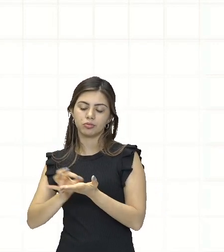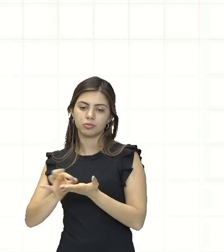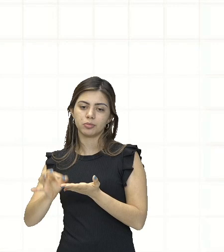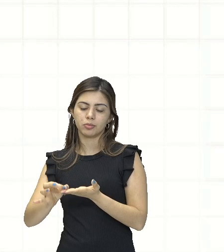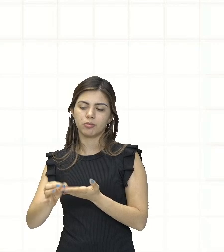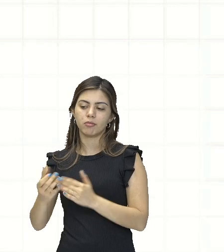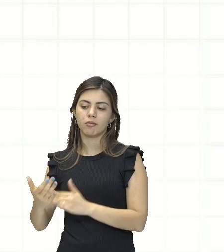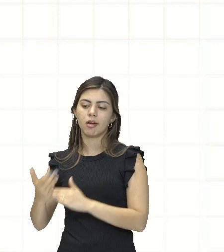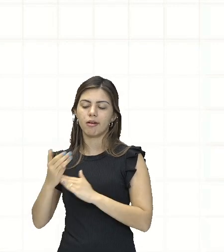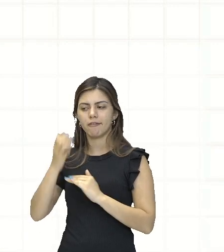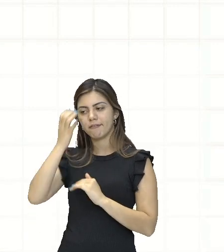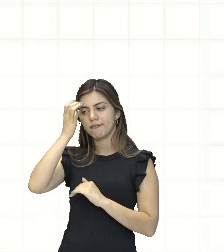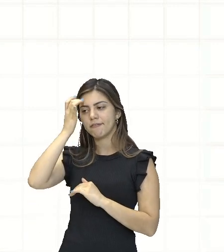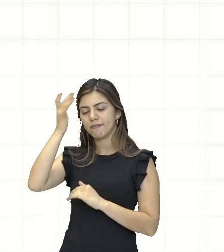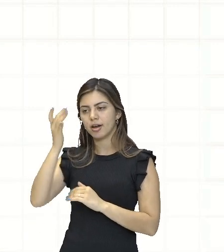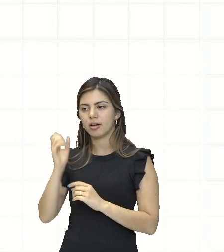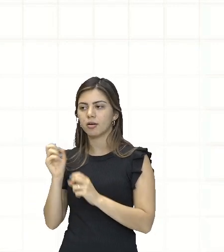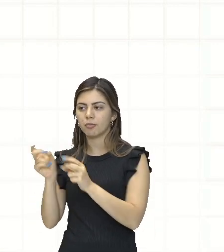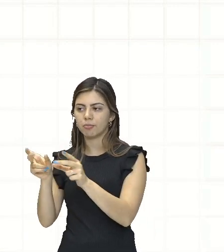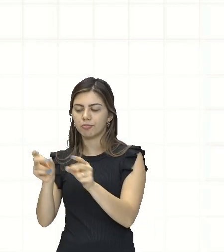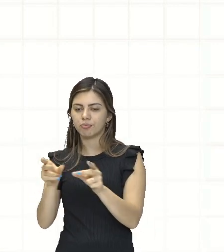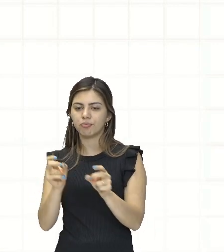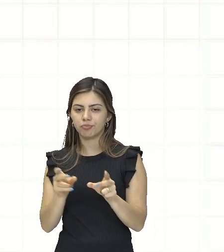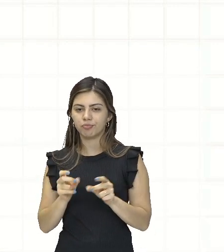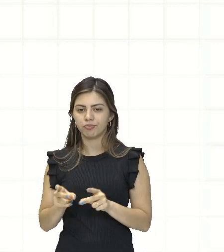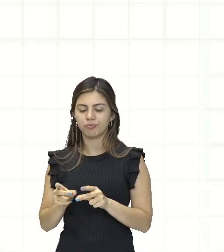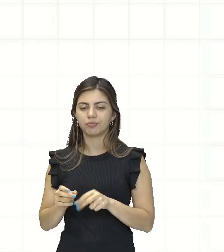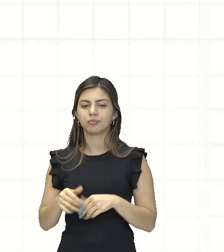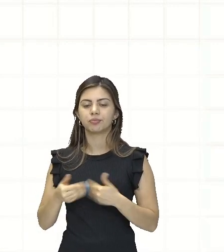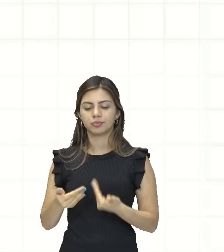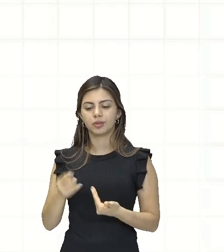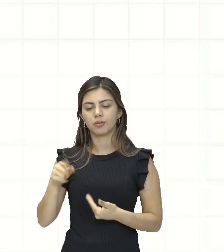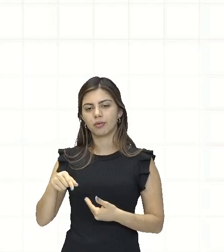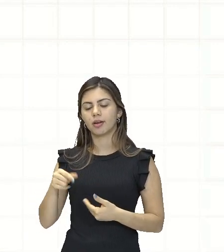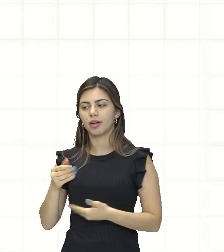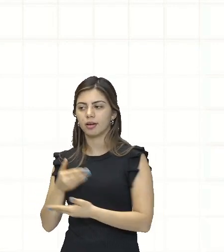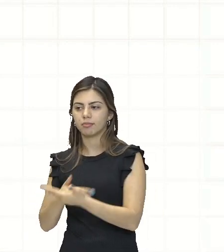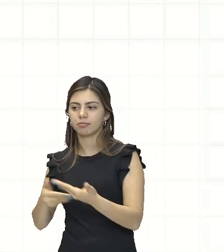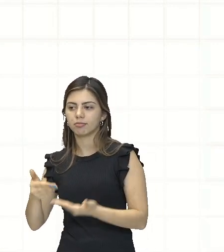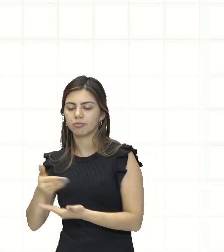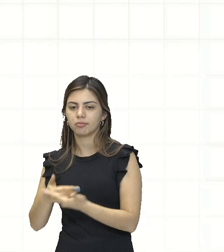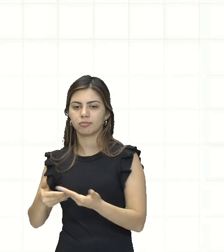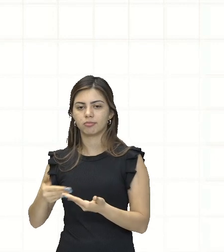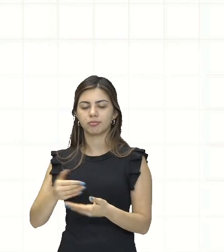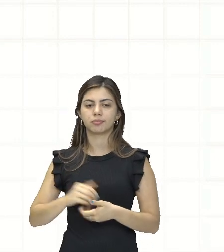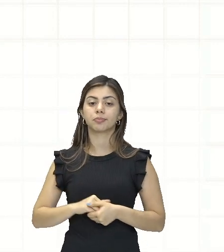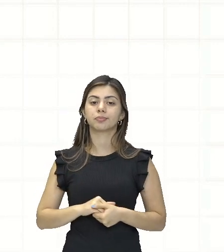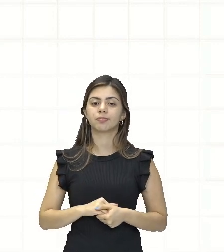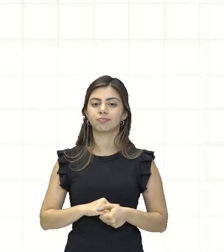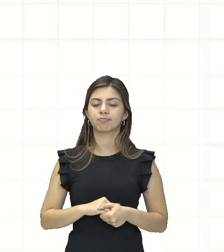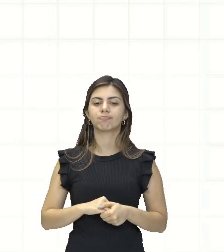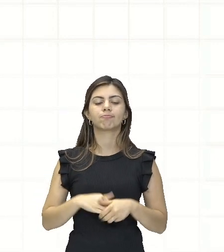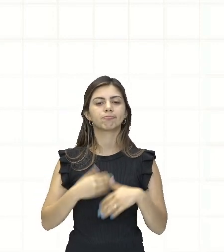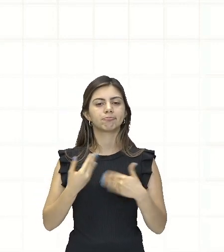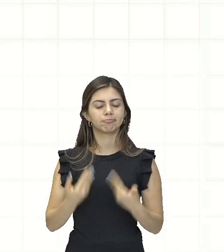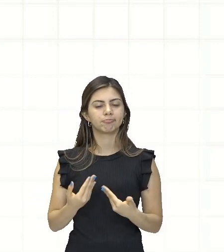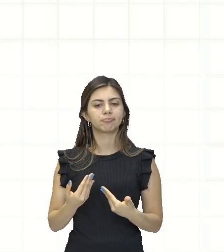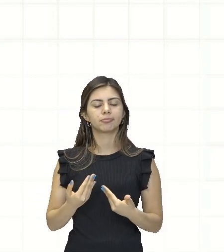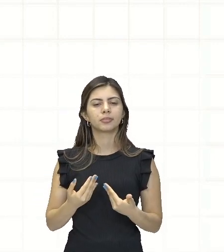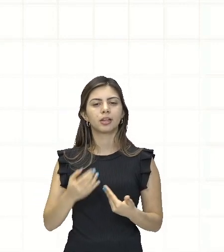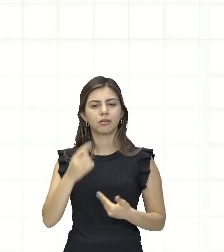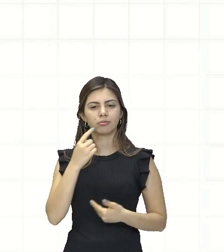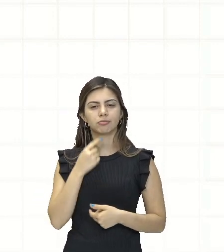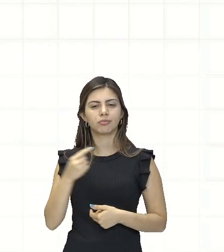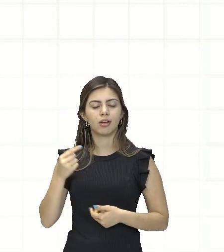facilitar este comércio, esta transição comercial. Então, dessas questões,